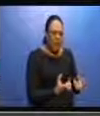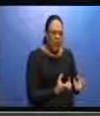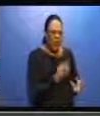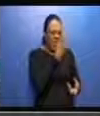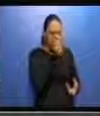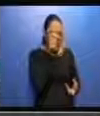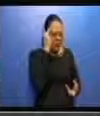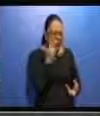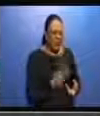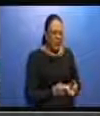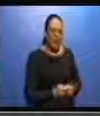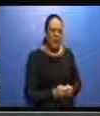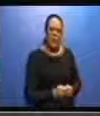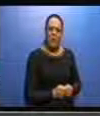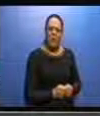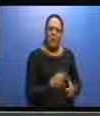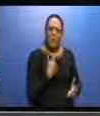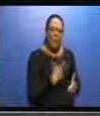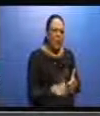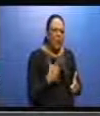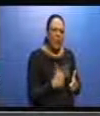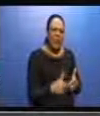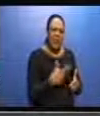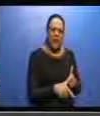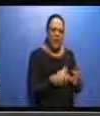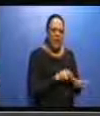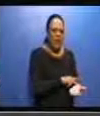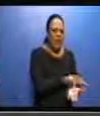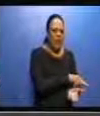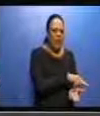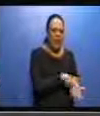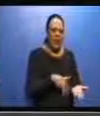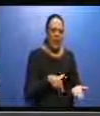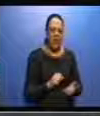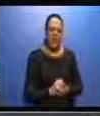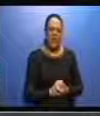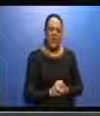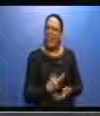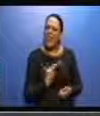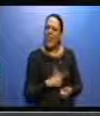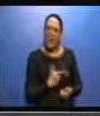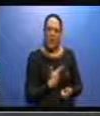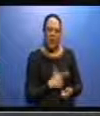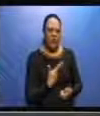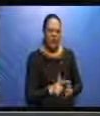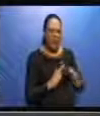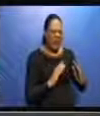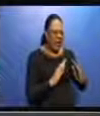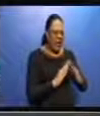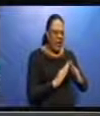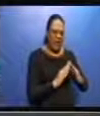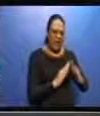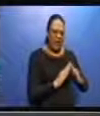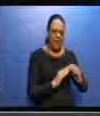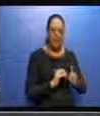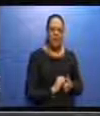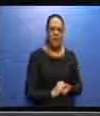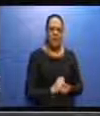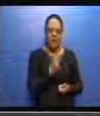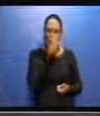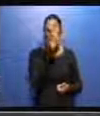grande perto é um ovo principalmente aí ó a deficiência de moradias não é do acesso ao direito à habitação